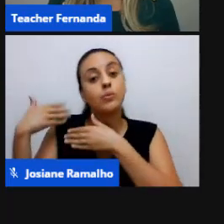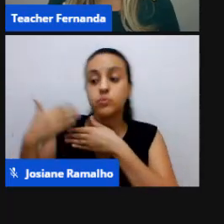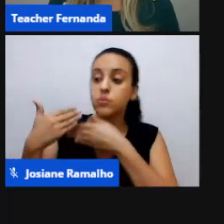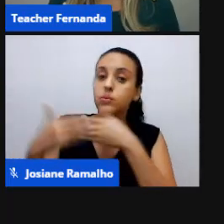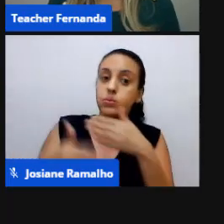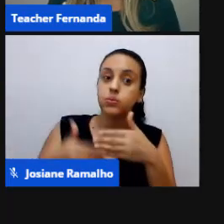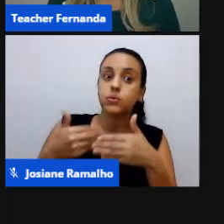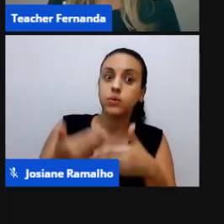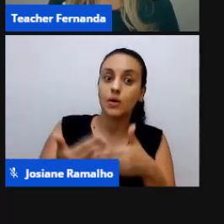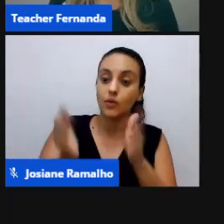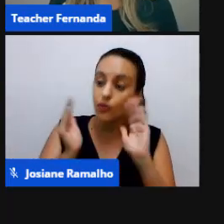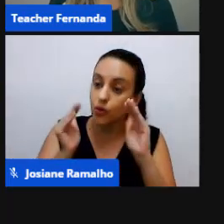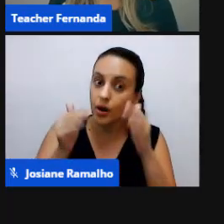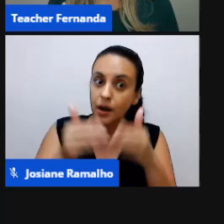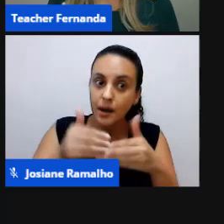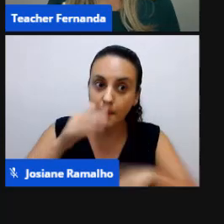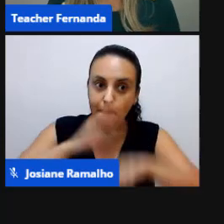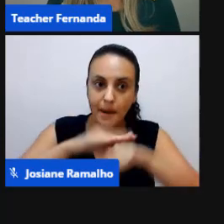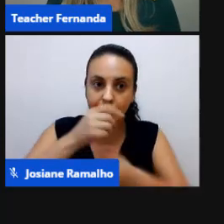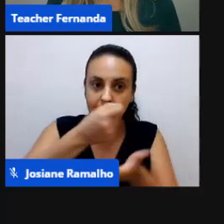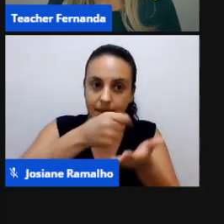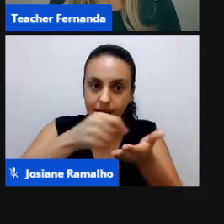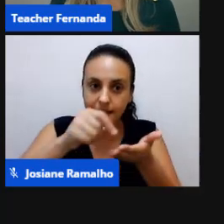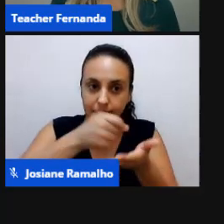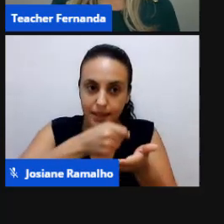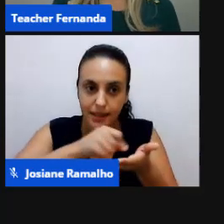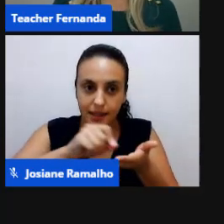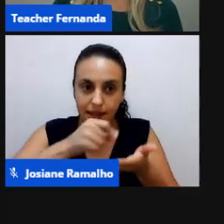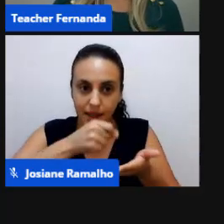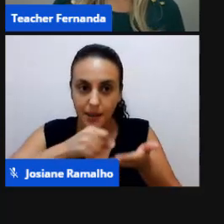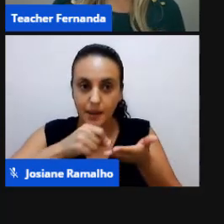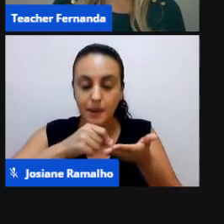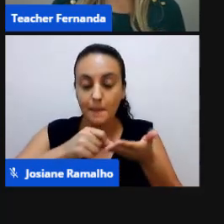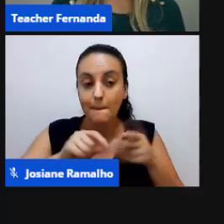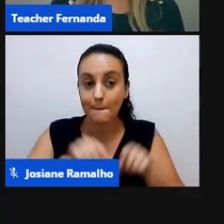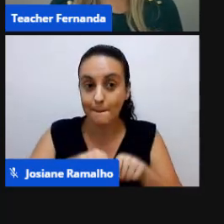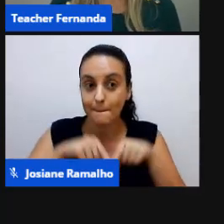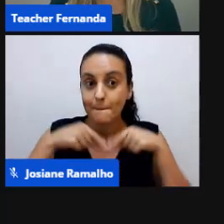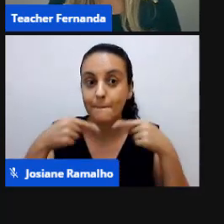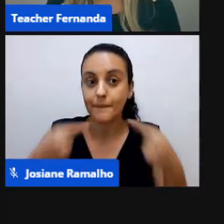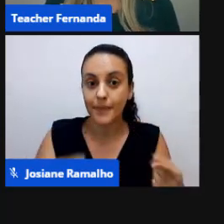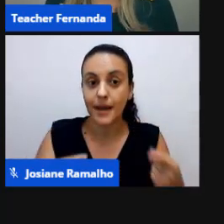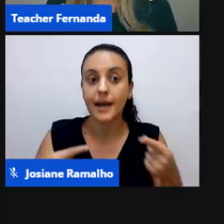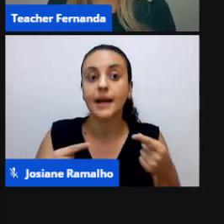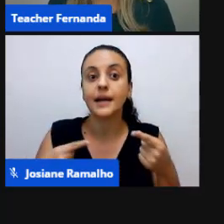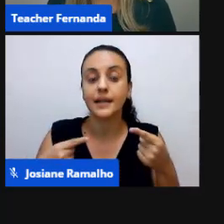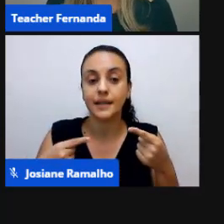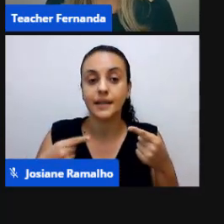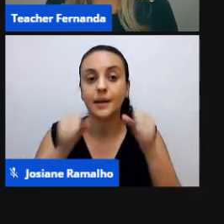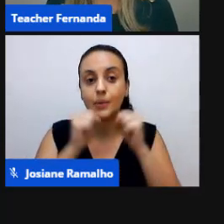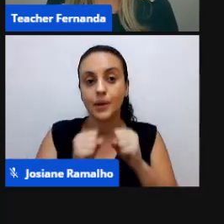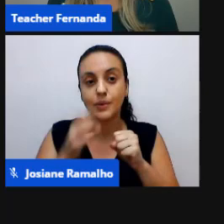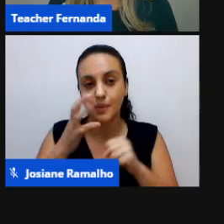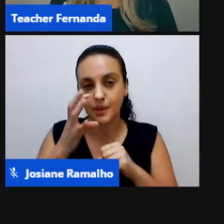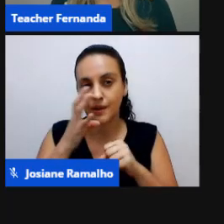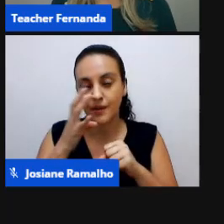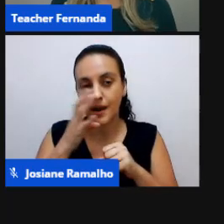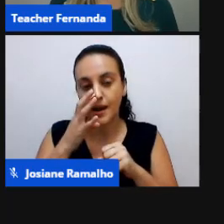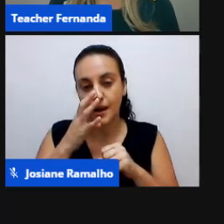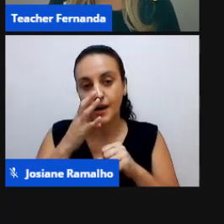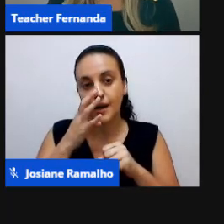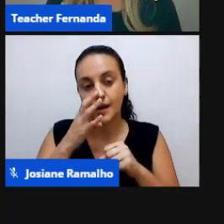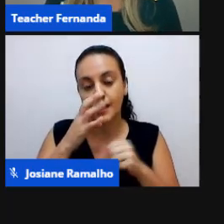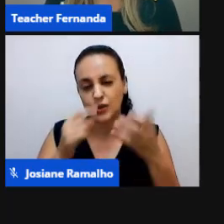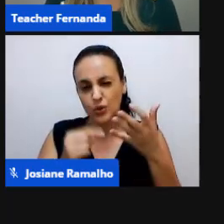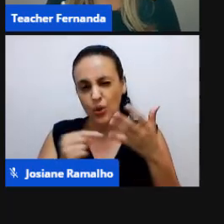atenção à escrita, mas nós podemos ver que esses outros modos são igualmente importantes. E